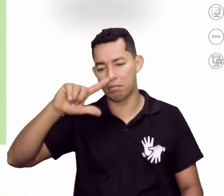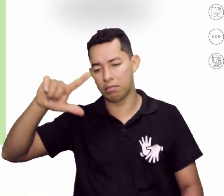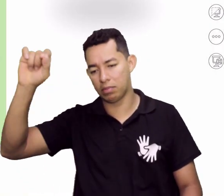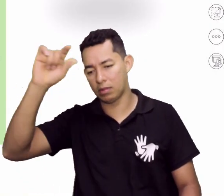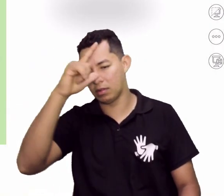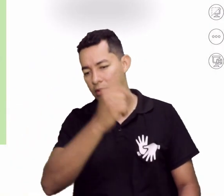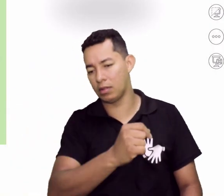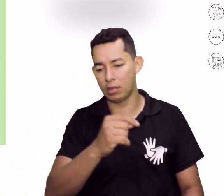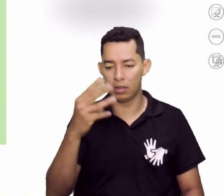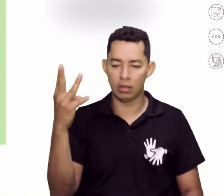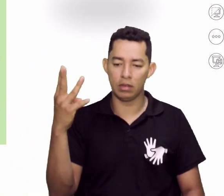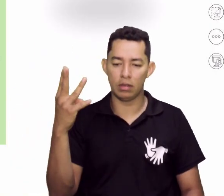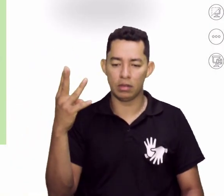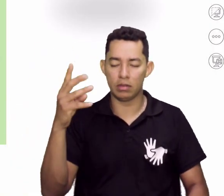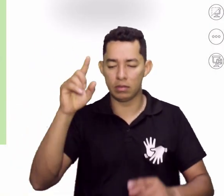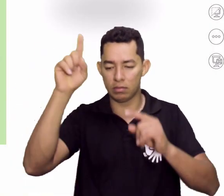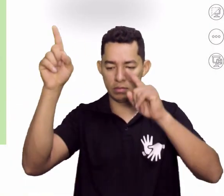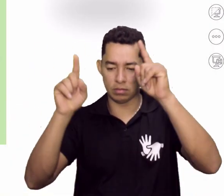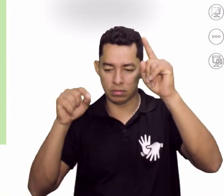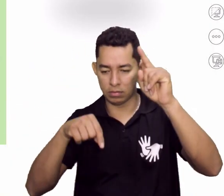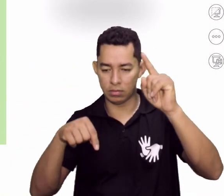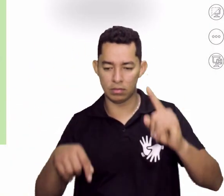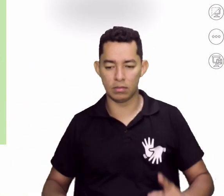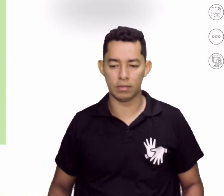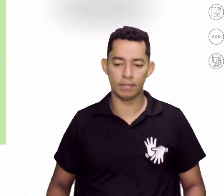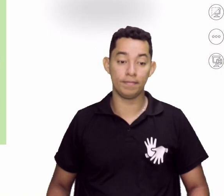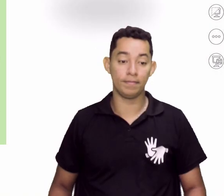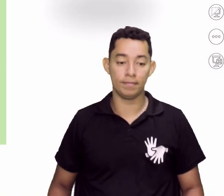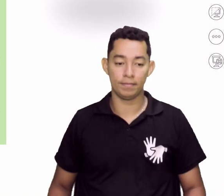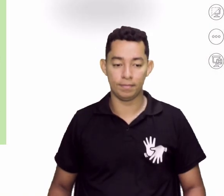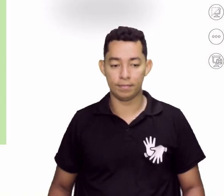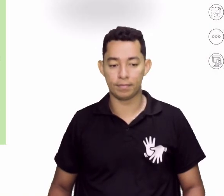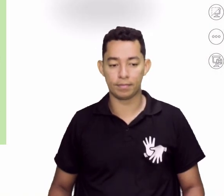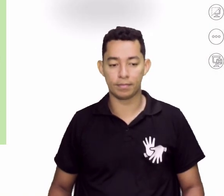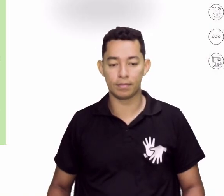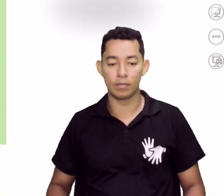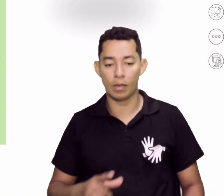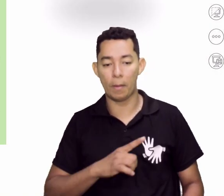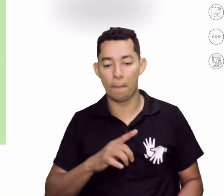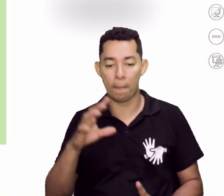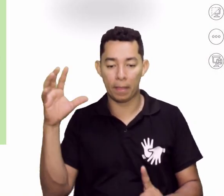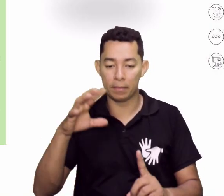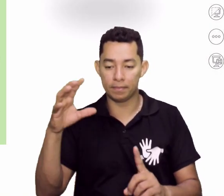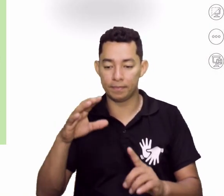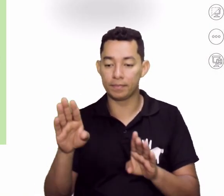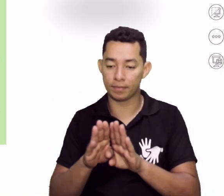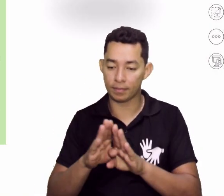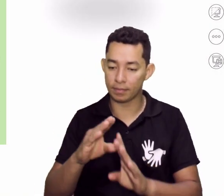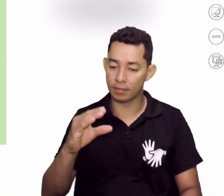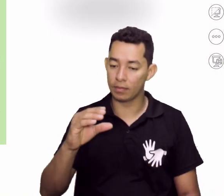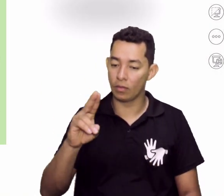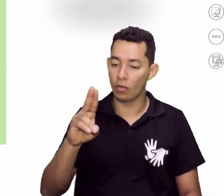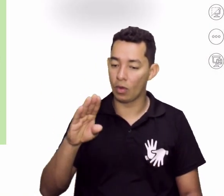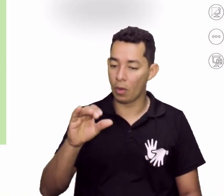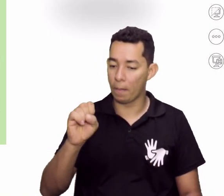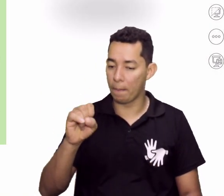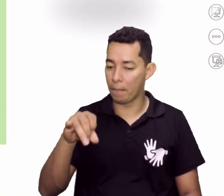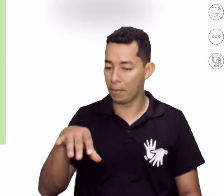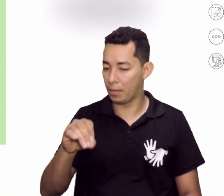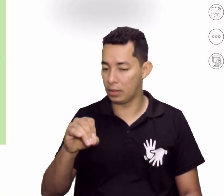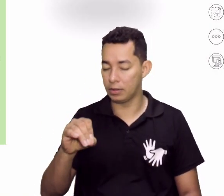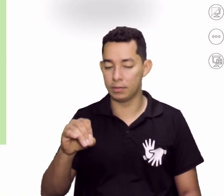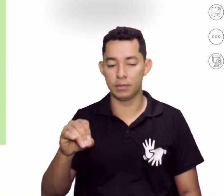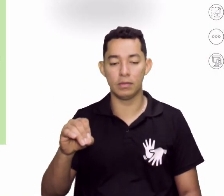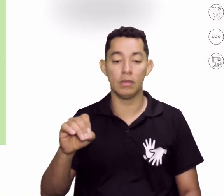e colocou a forma em discussão aí. Então, tem influência do cubismo, porque tem geometrismo, né? Formas geométricas